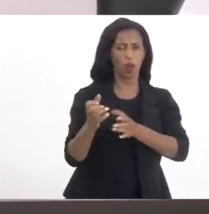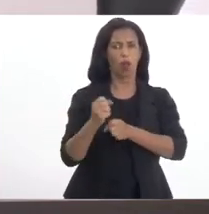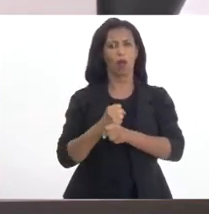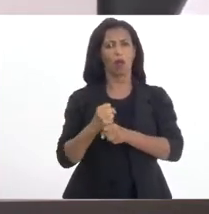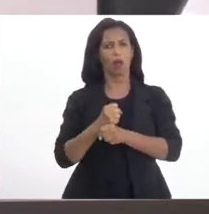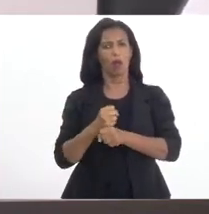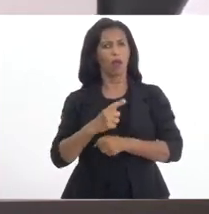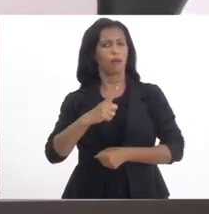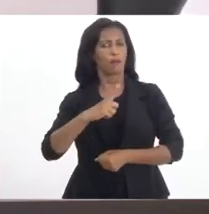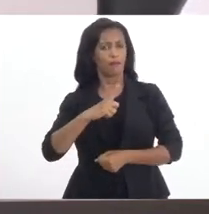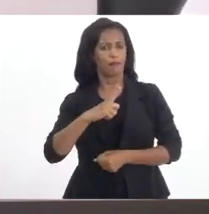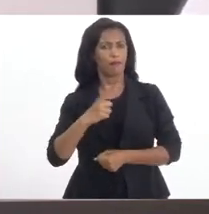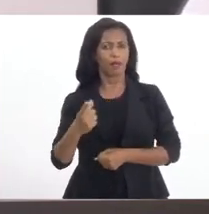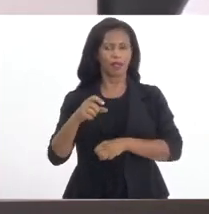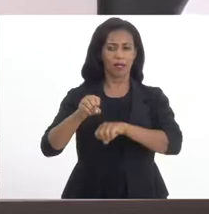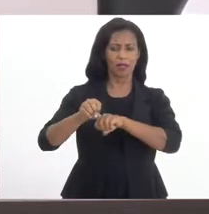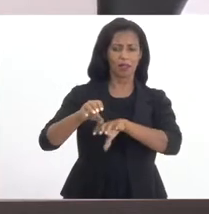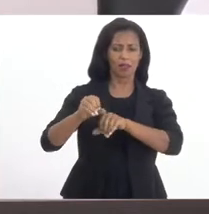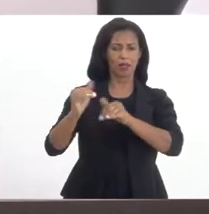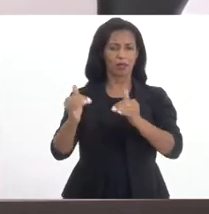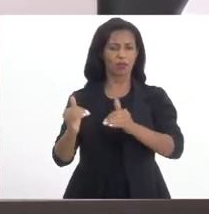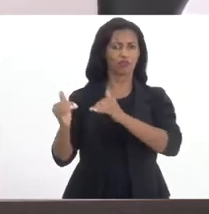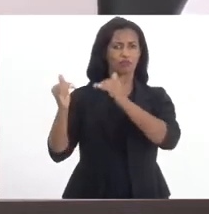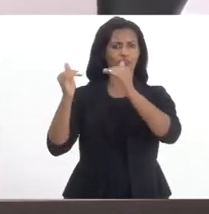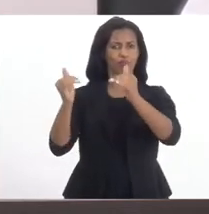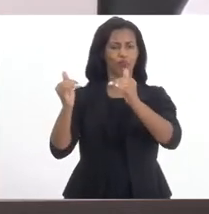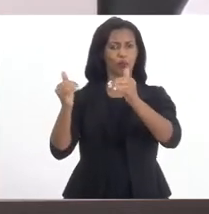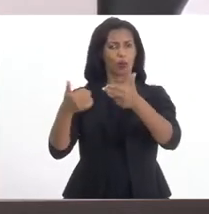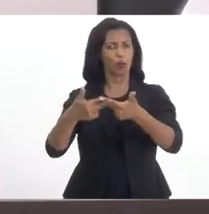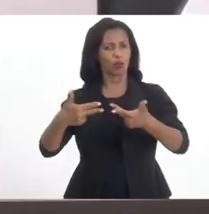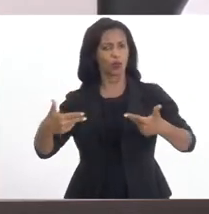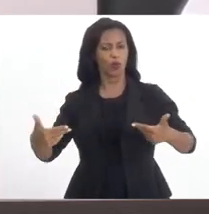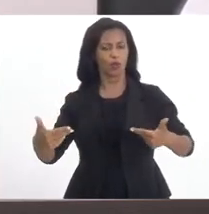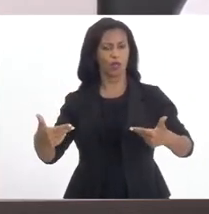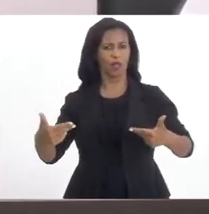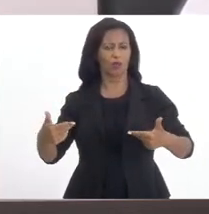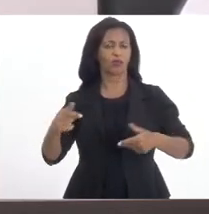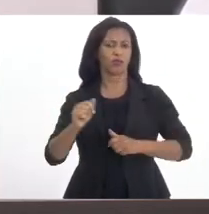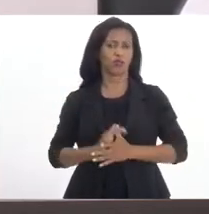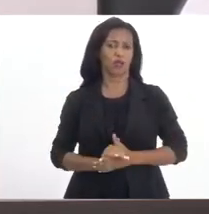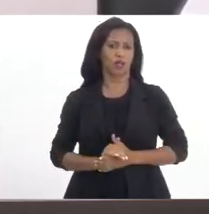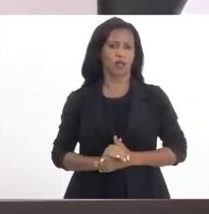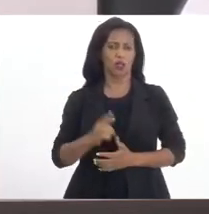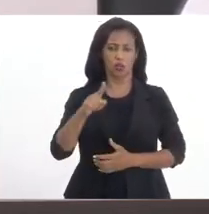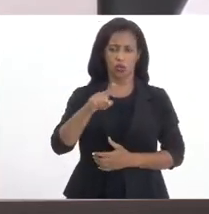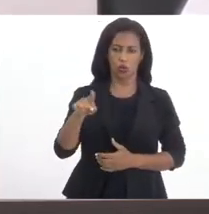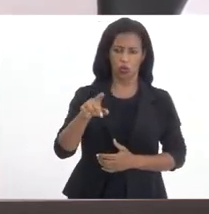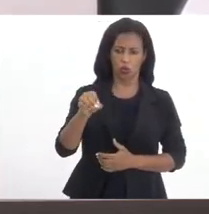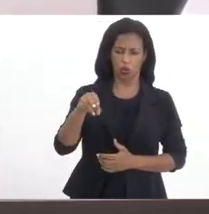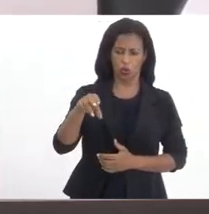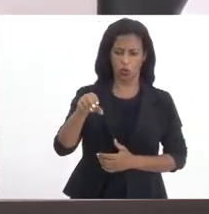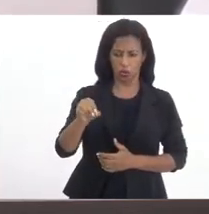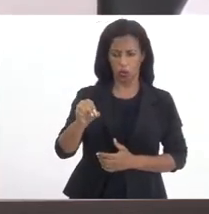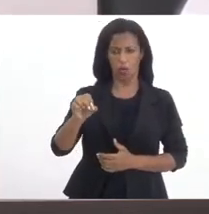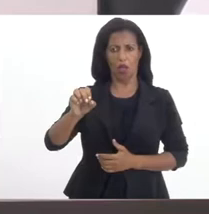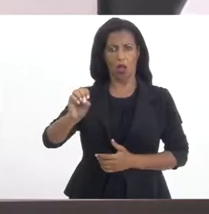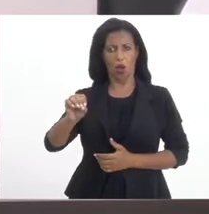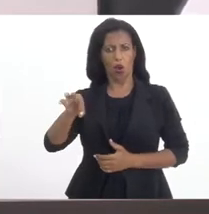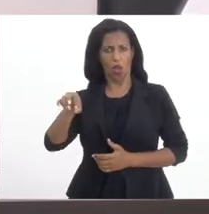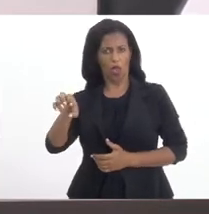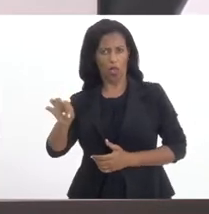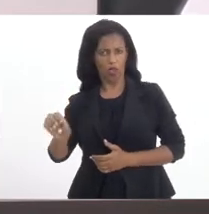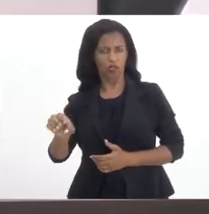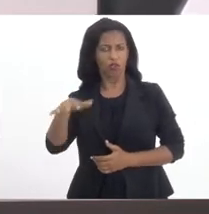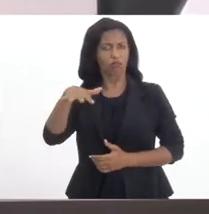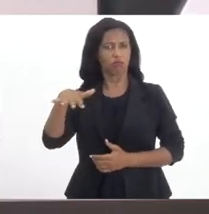haja oferta de ensino superior de qualidade na Zona Oeste da cidade do Rio de Janeiro. A Zona Oeste da cidade do Rio de Janeiro é a região